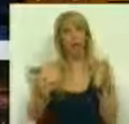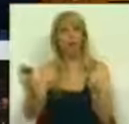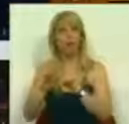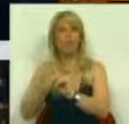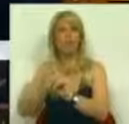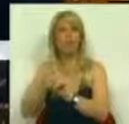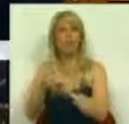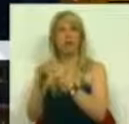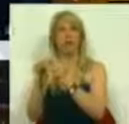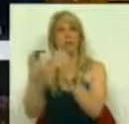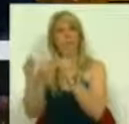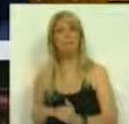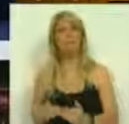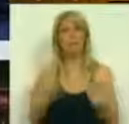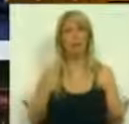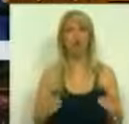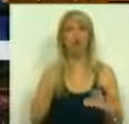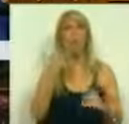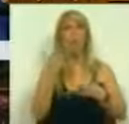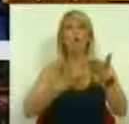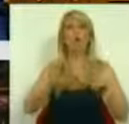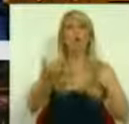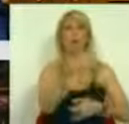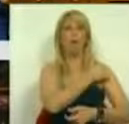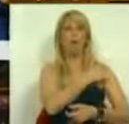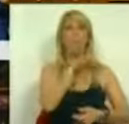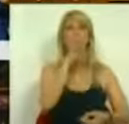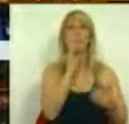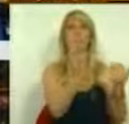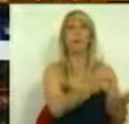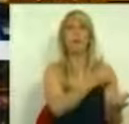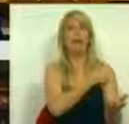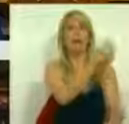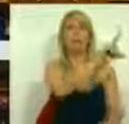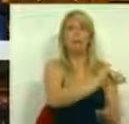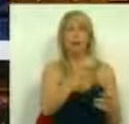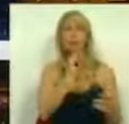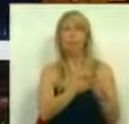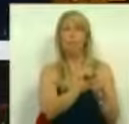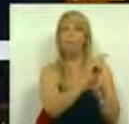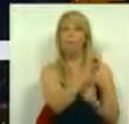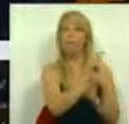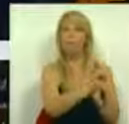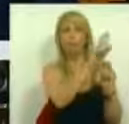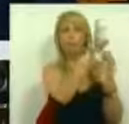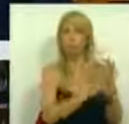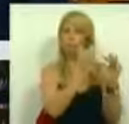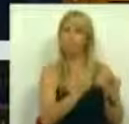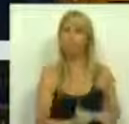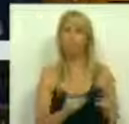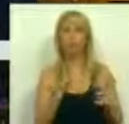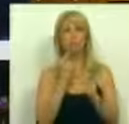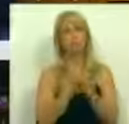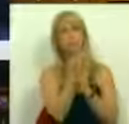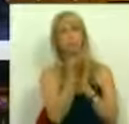ao arrendamento. Ou troca de casas, ficando a família com uma casa mais barata, mas que por isso paga bastante menos na sua prestação. São um conjunto de propostas